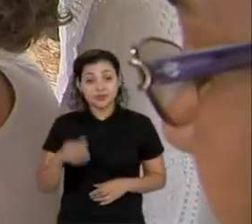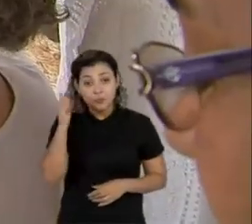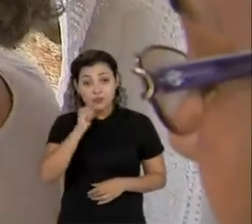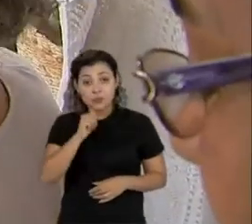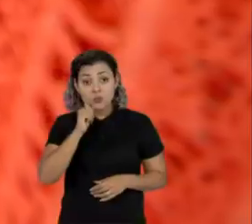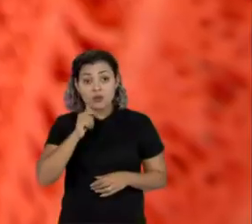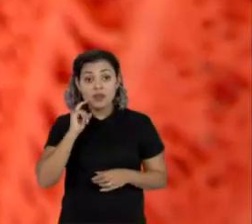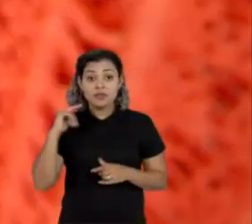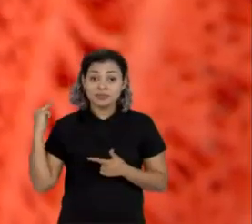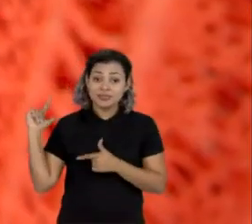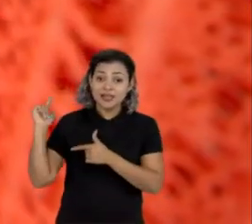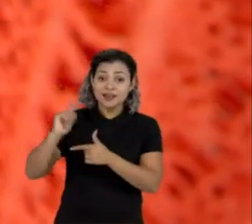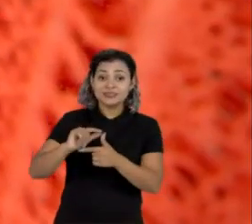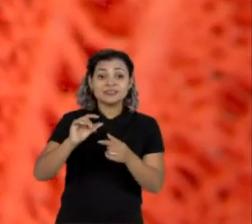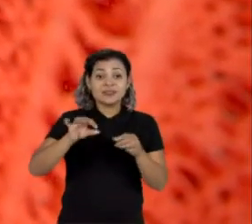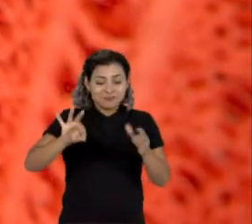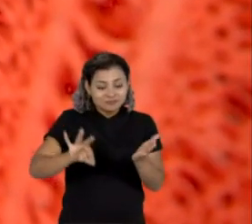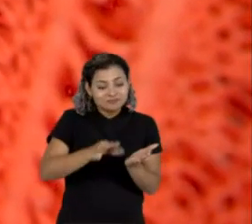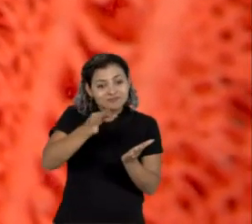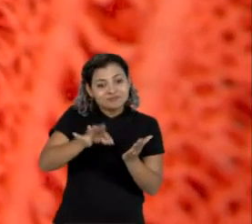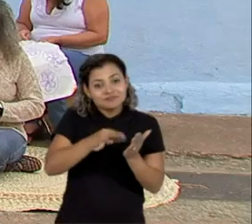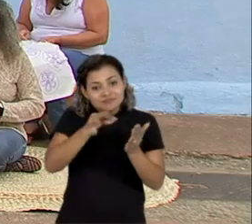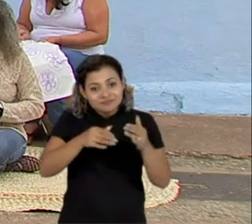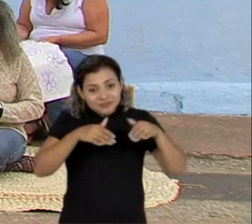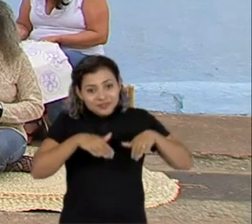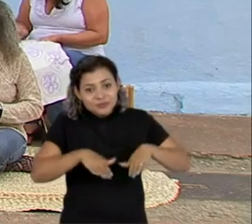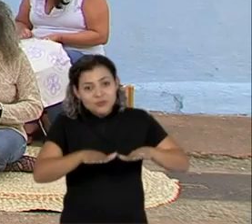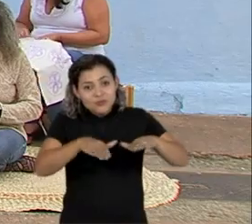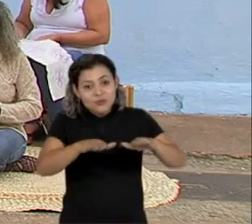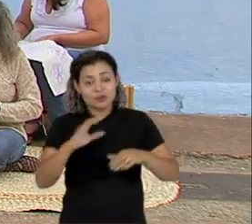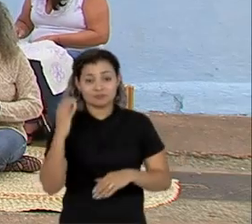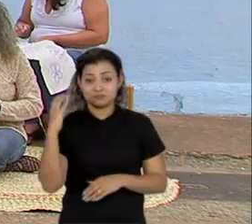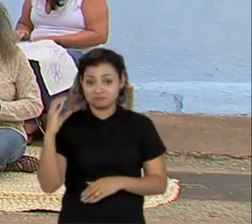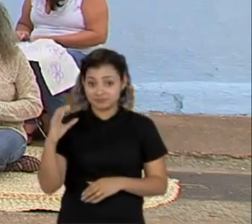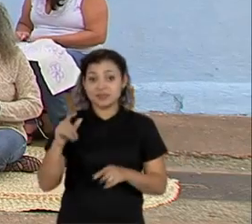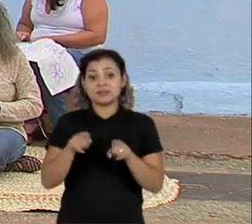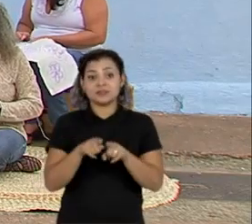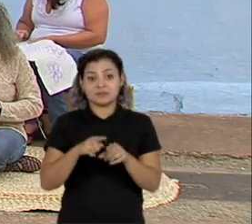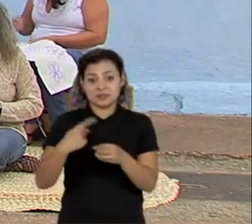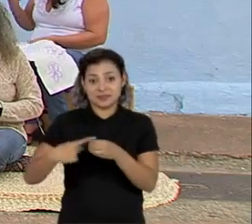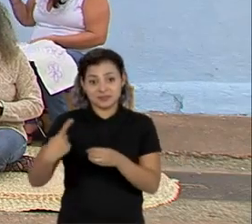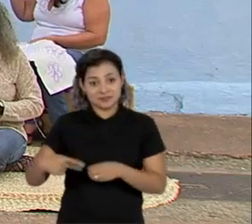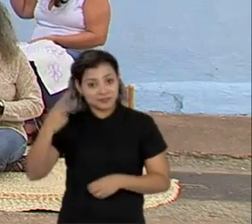Mulheres resgatam a tradição da renda renascença e dos cantos de trabalho.